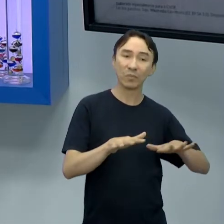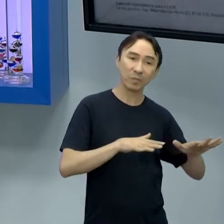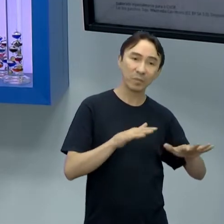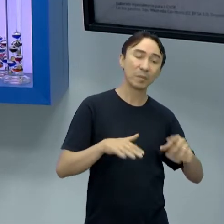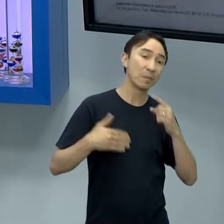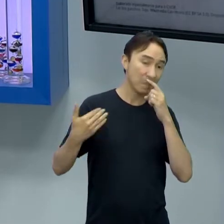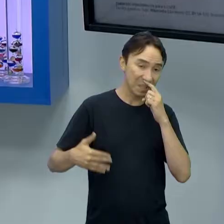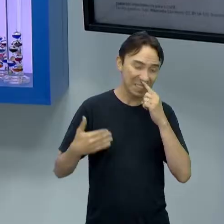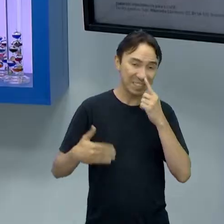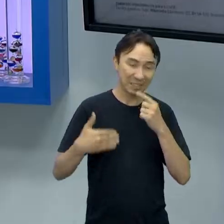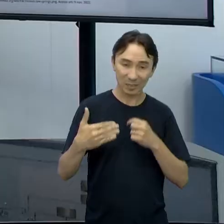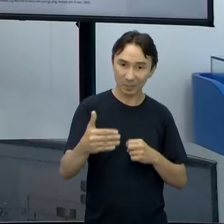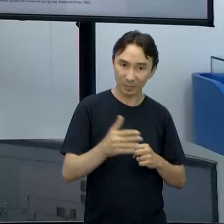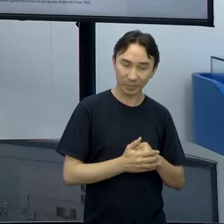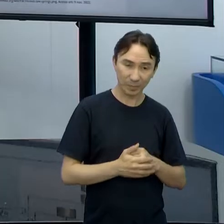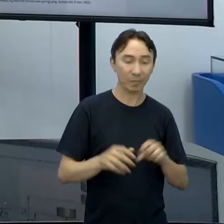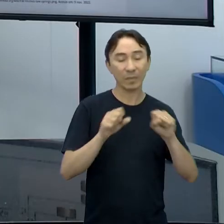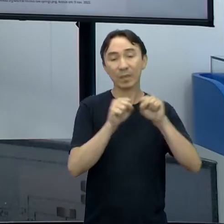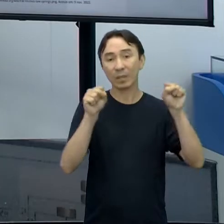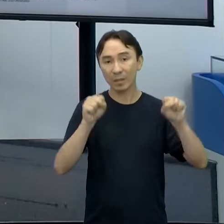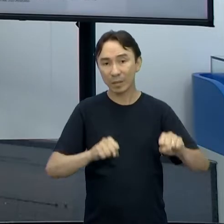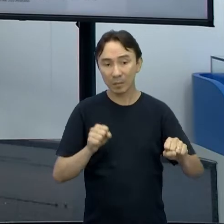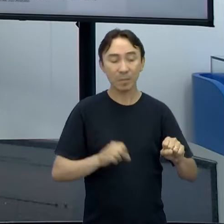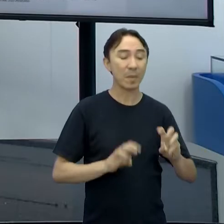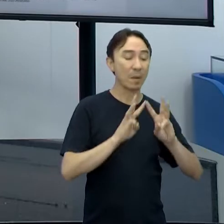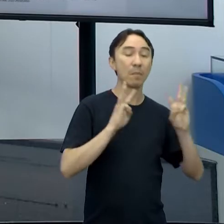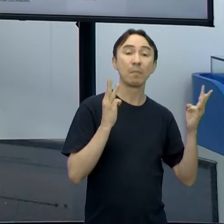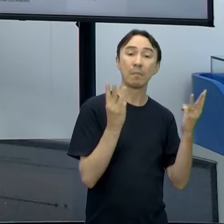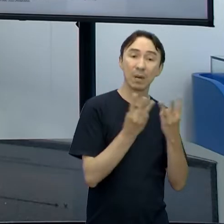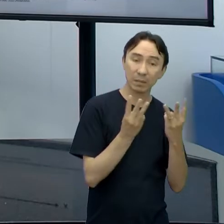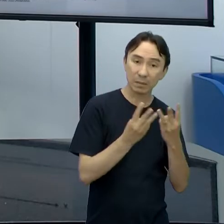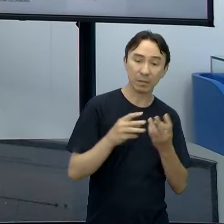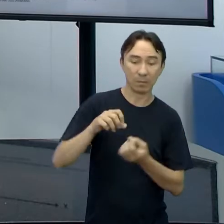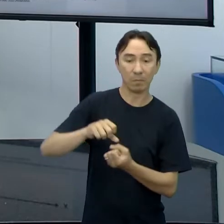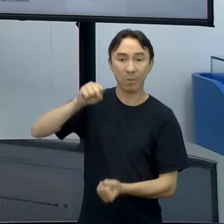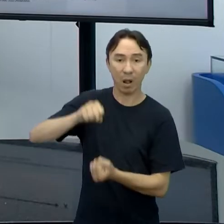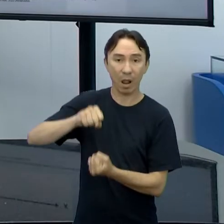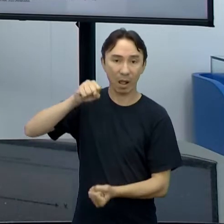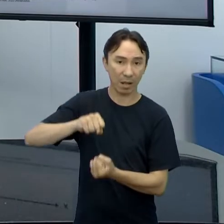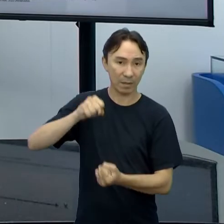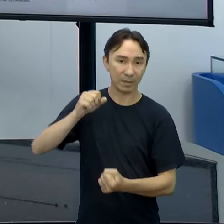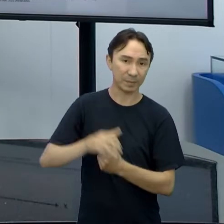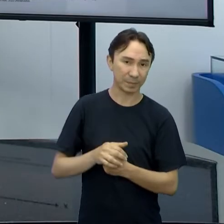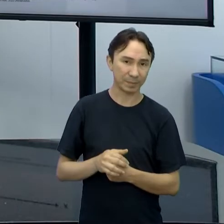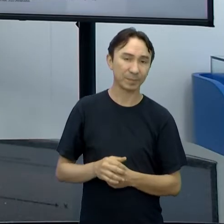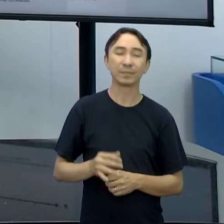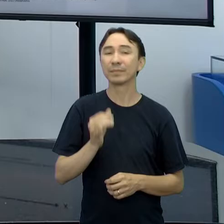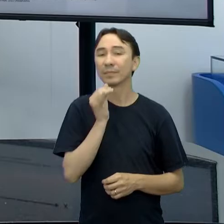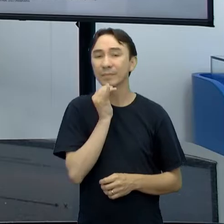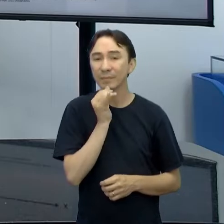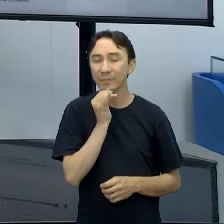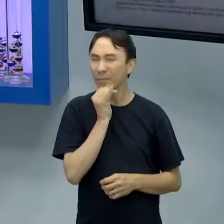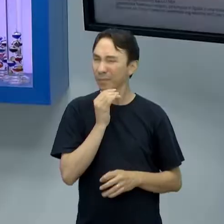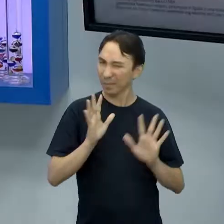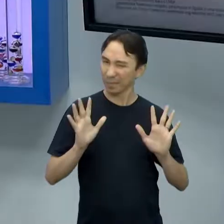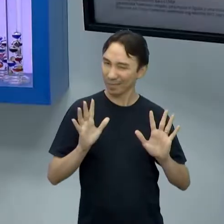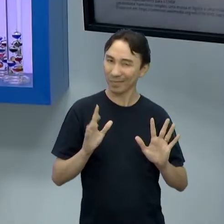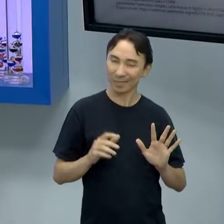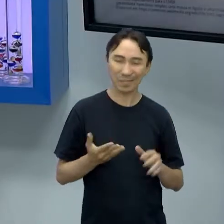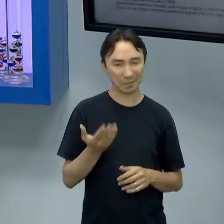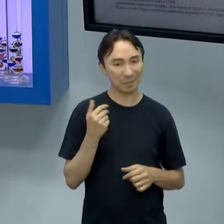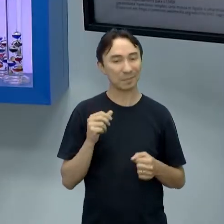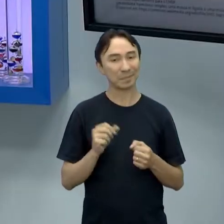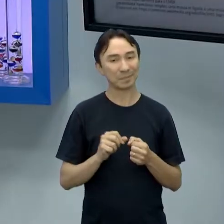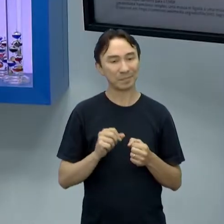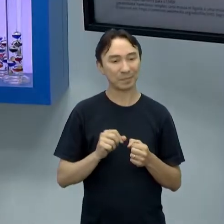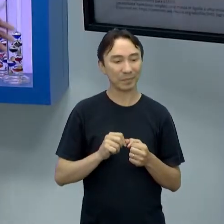sistema massa-mola. Aí eu estou falando do movimento harmônico simples. Vamos fazer um exemplo, Gibalina? Vamos fazer um exemplo!